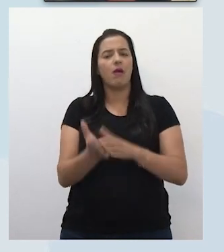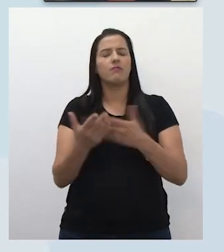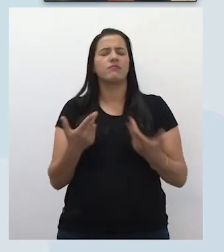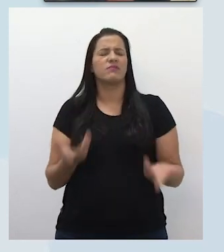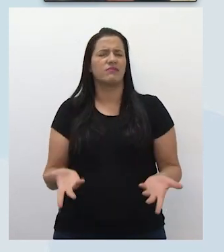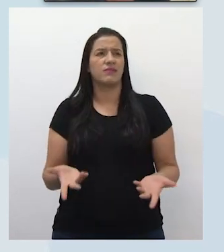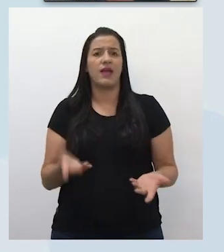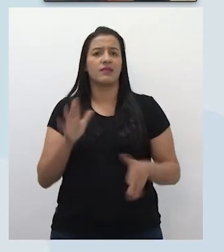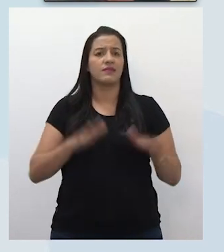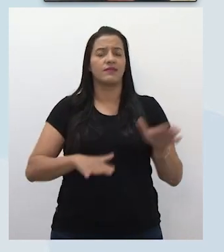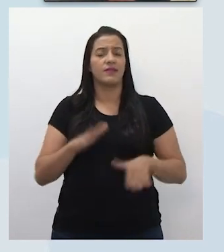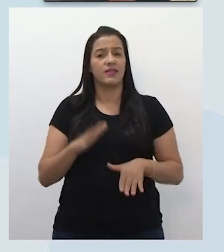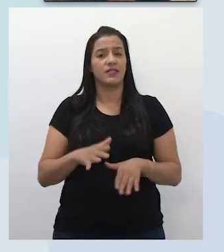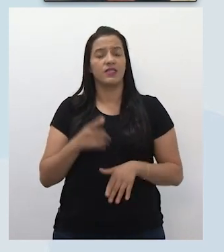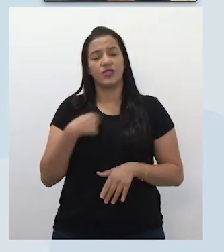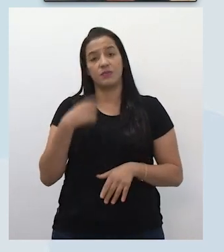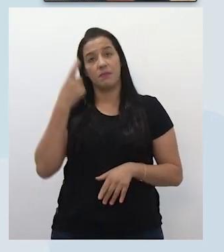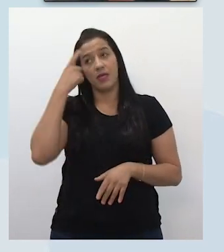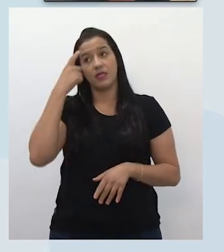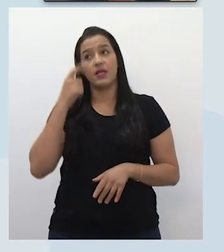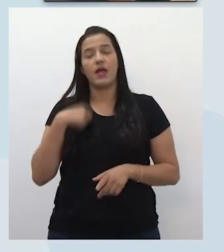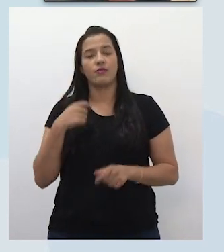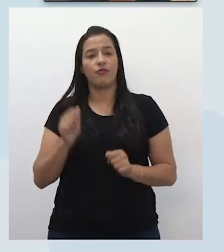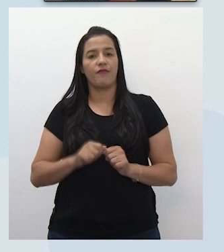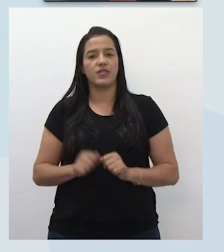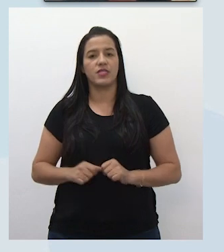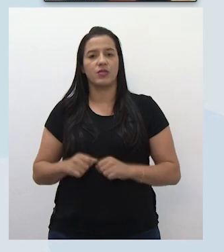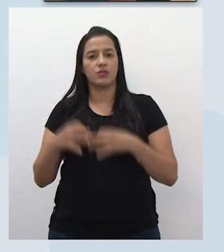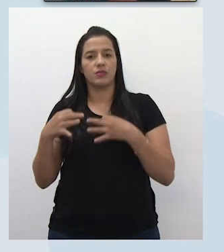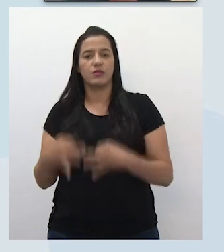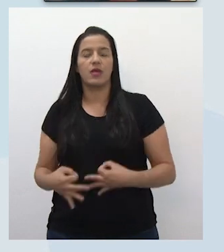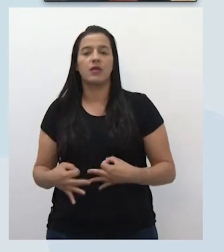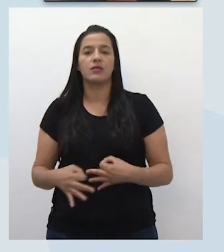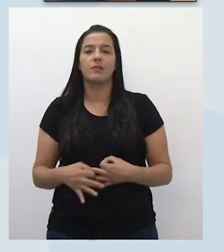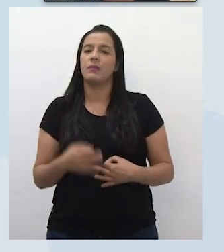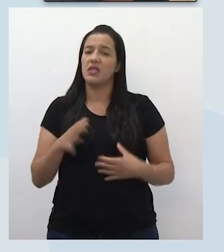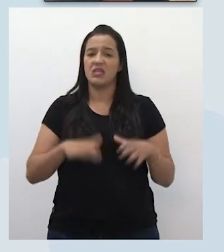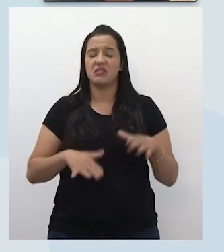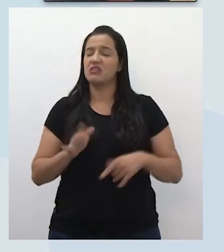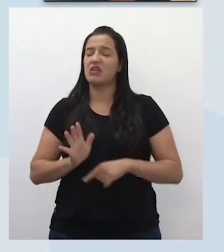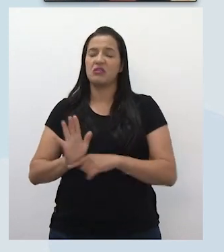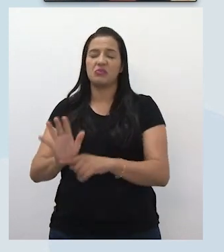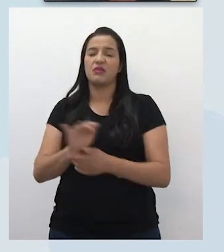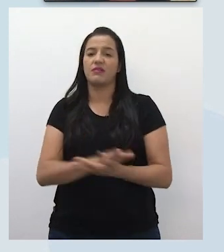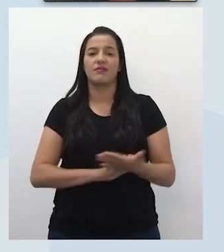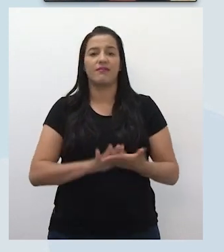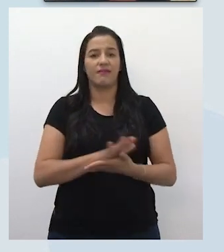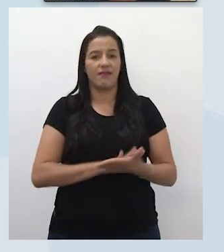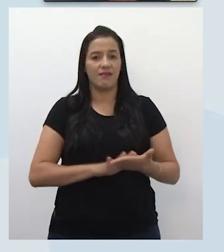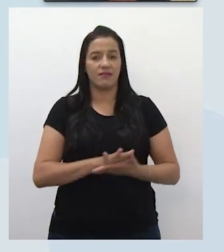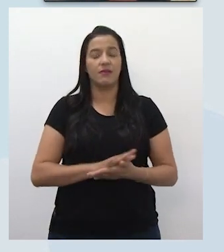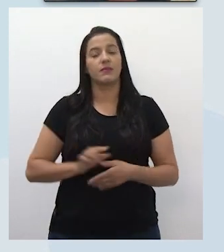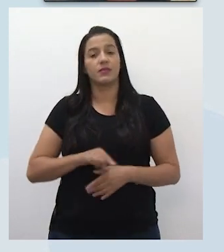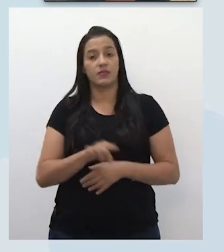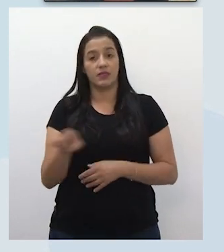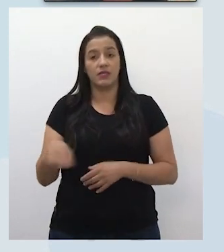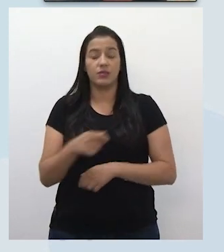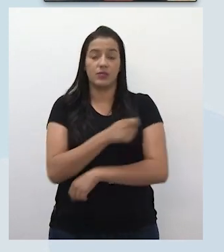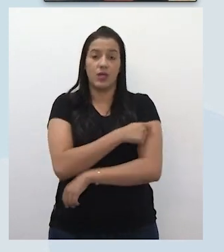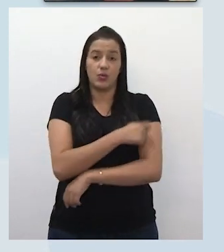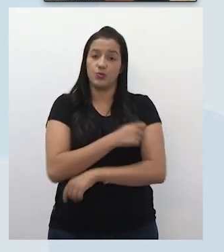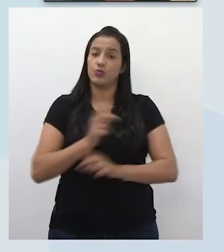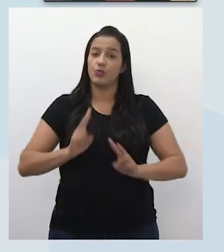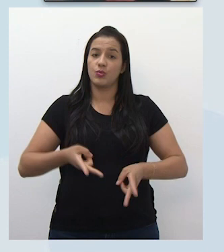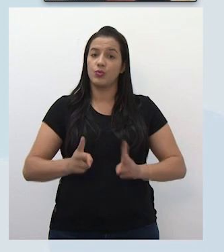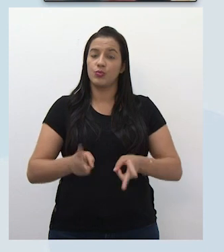que está fazendo correto e nem sempre a gente contribui para que eles continuem perseverando nos desafios cada vez mais